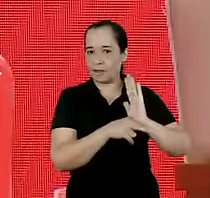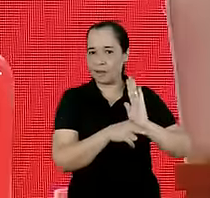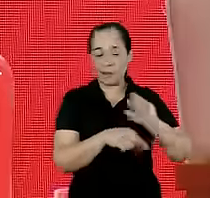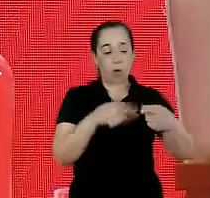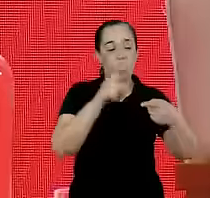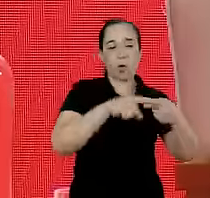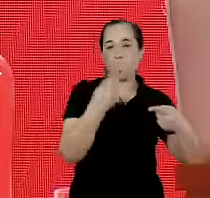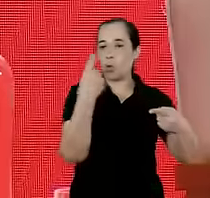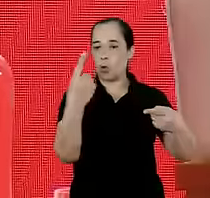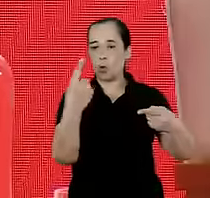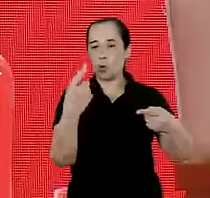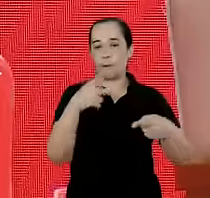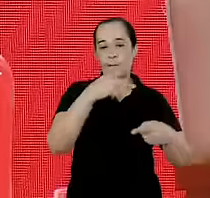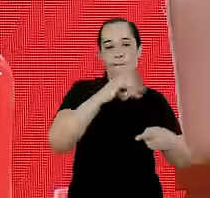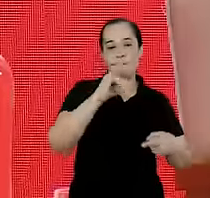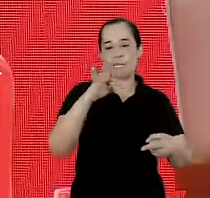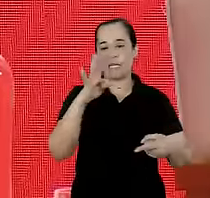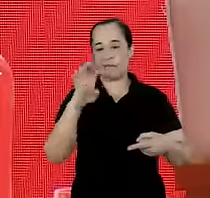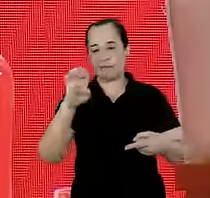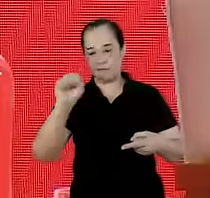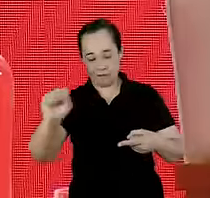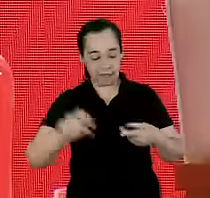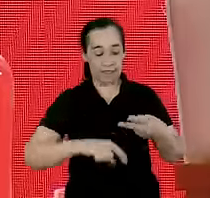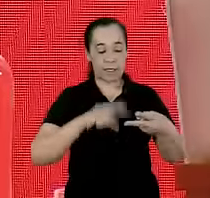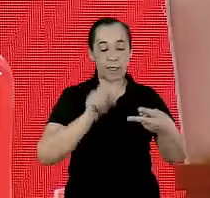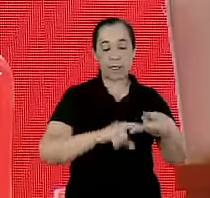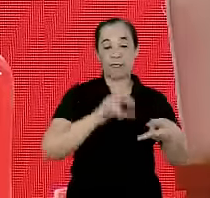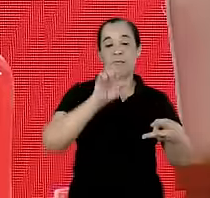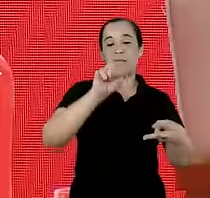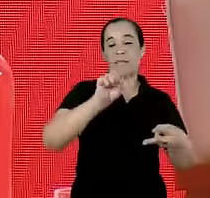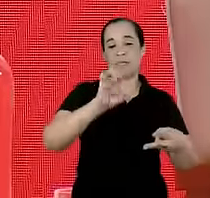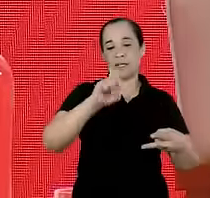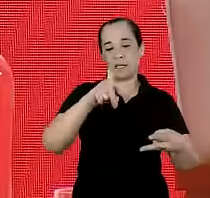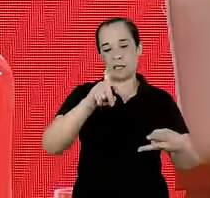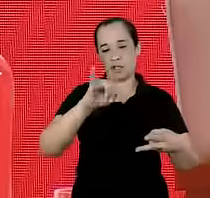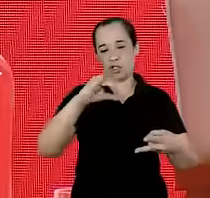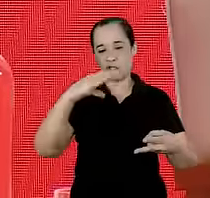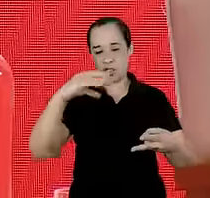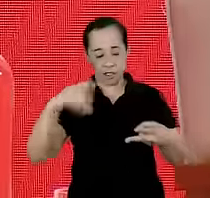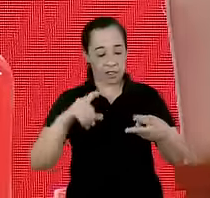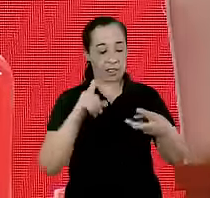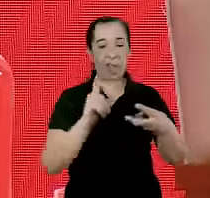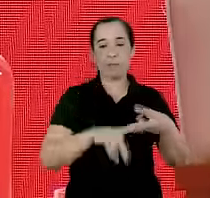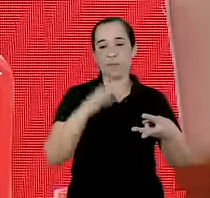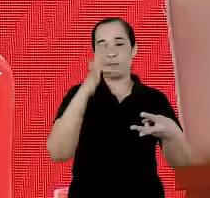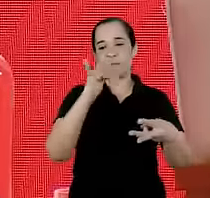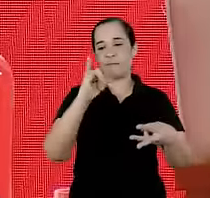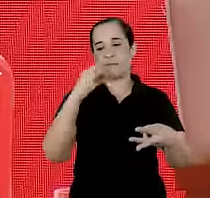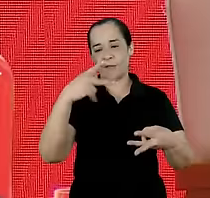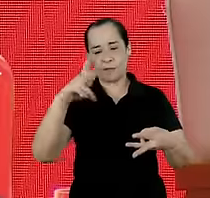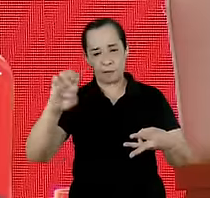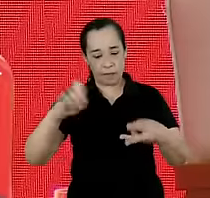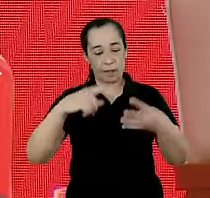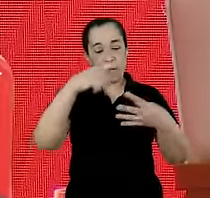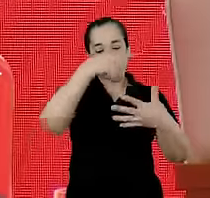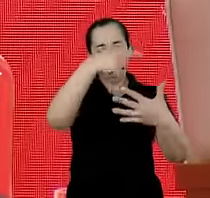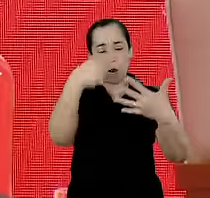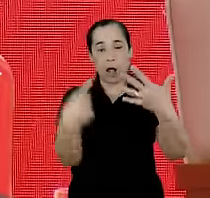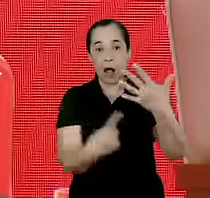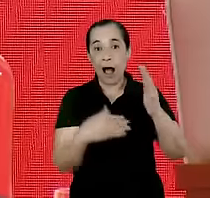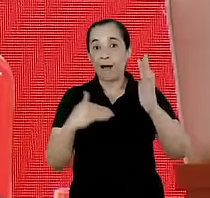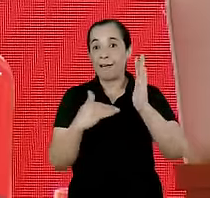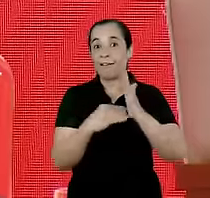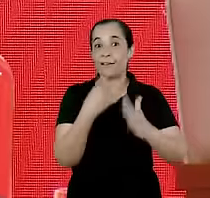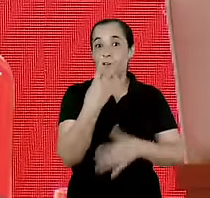fifs o anexo do do fidic o o três pro FIP e assim sucessivamente até o 13 eh a